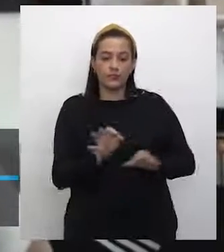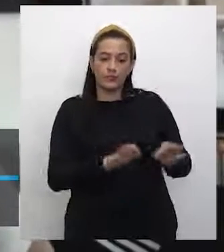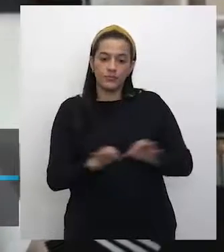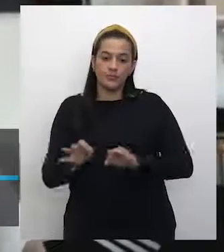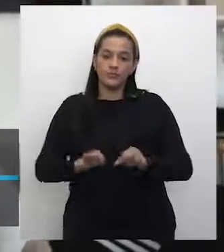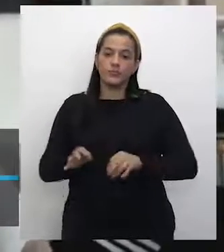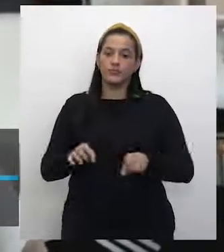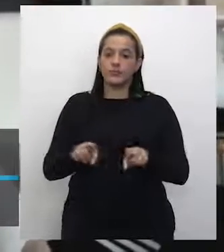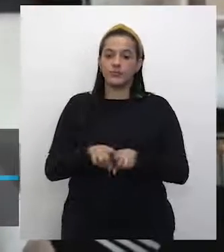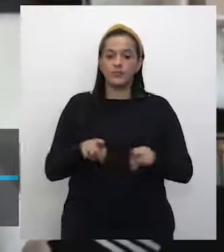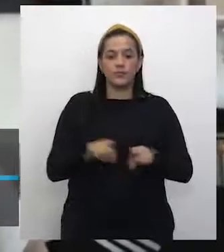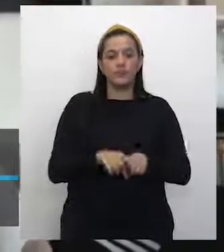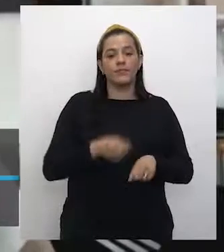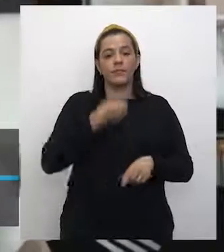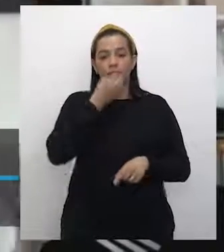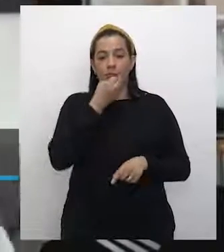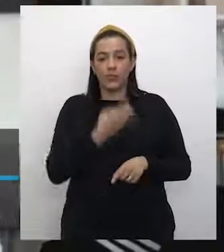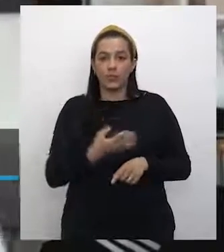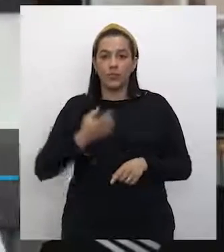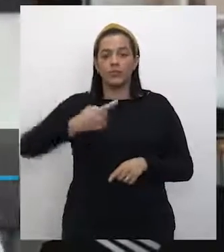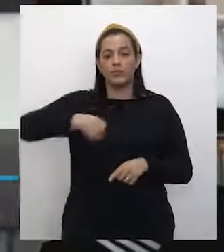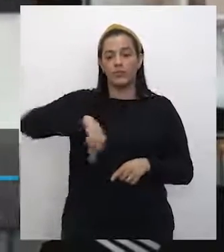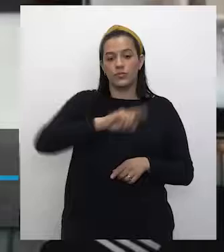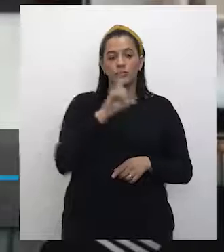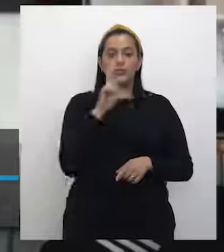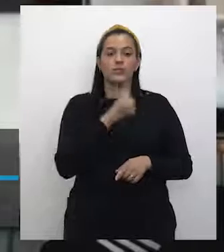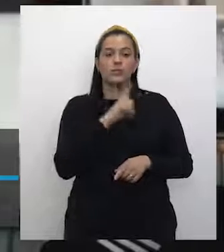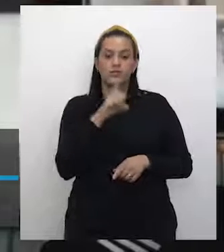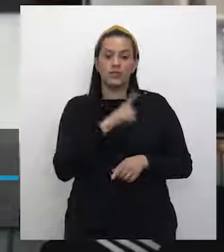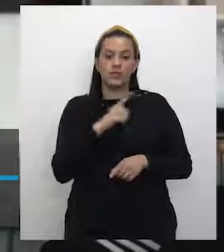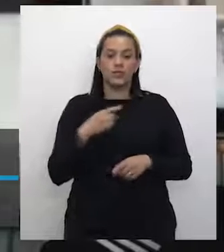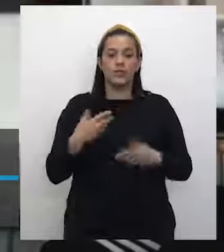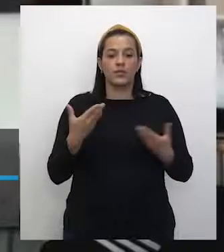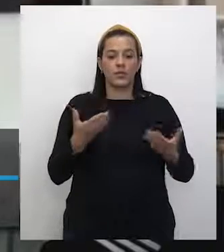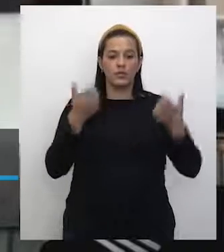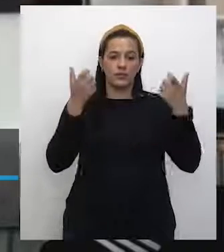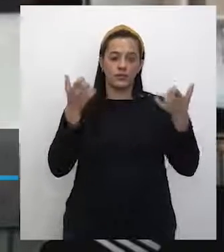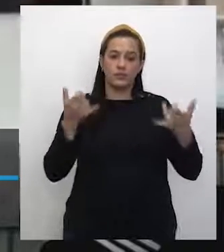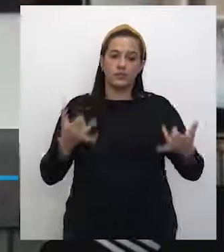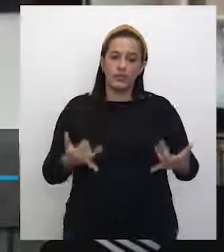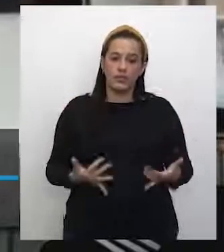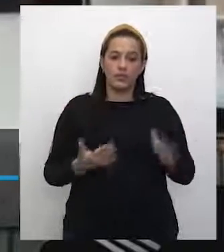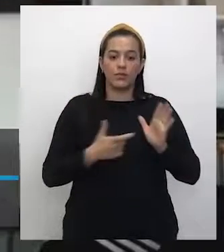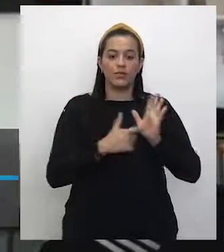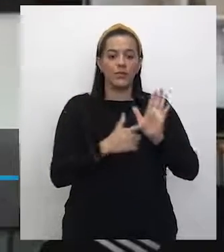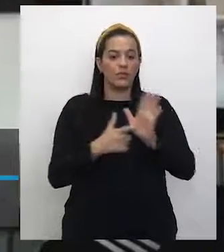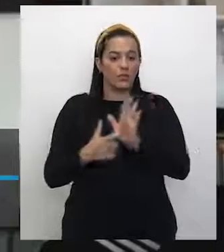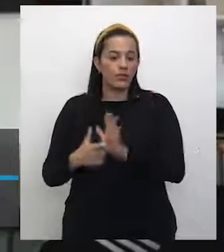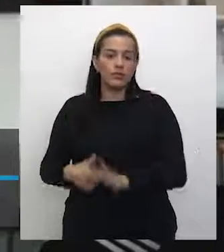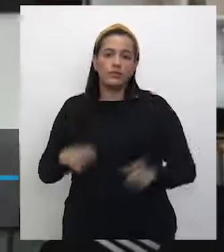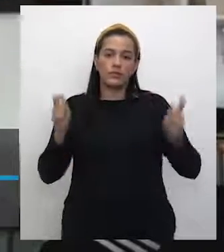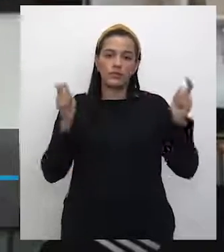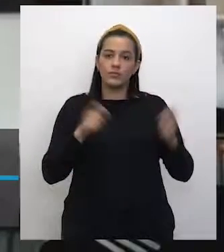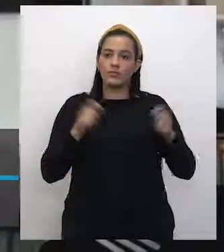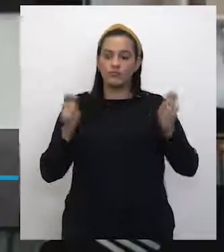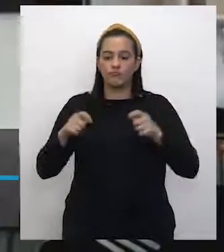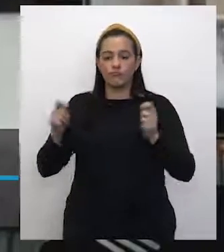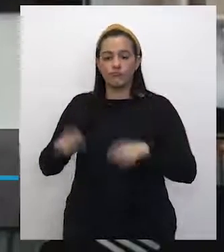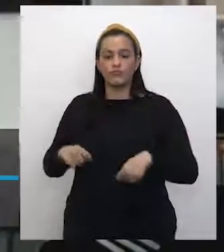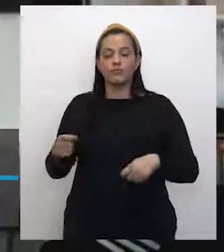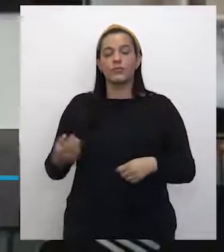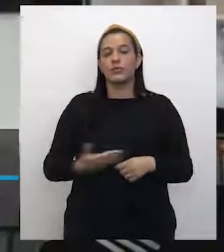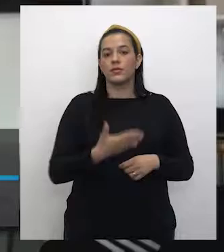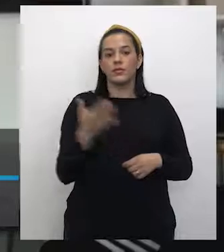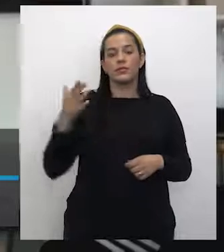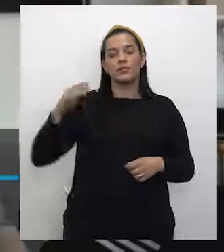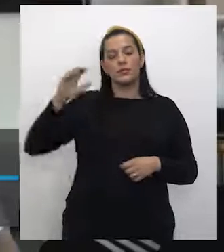É interessante que a gente tenha aí, né, essa explicação, mostre essas possibilidades, né, para a